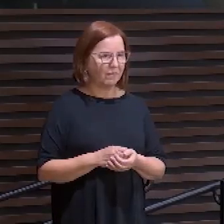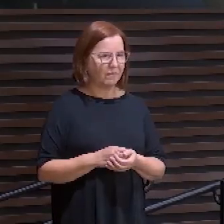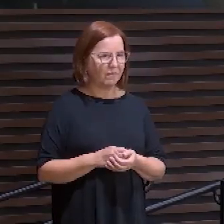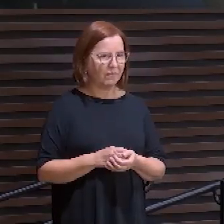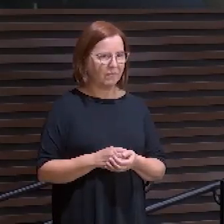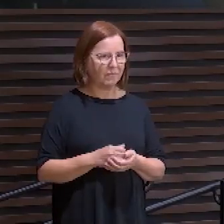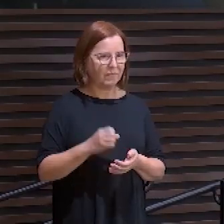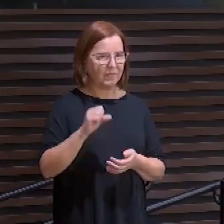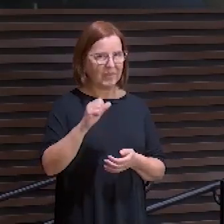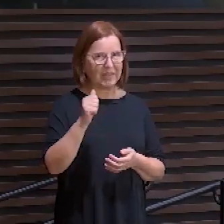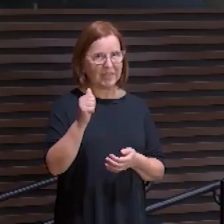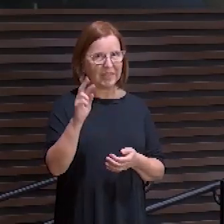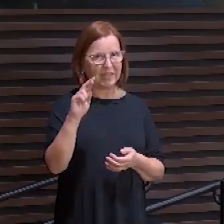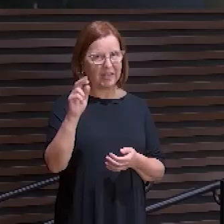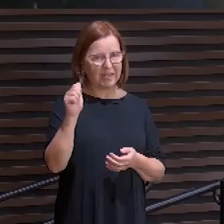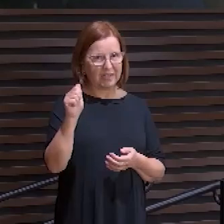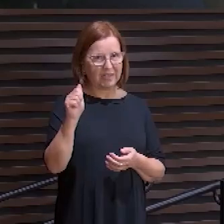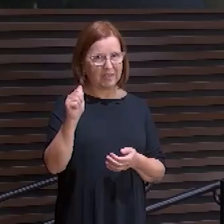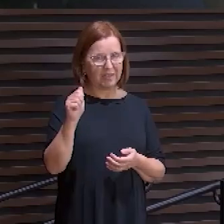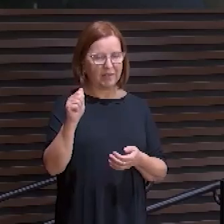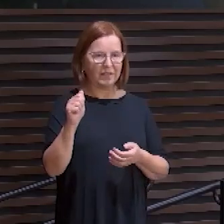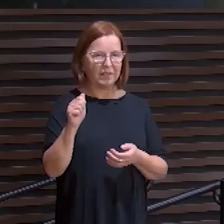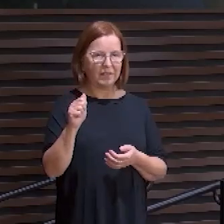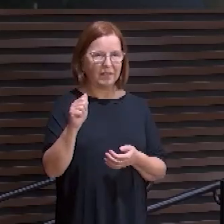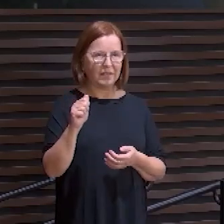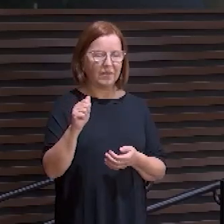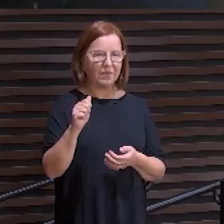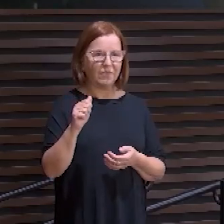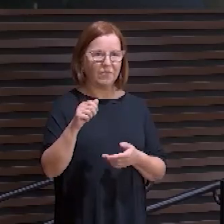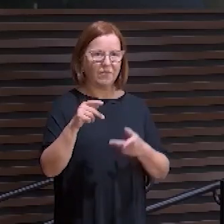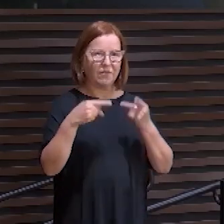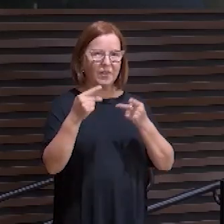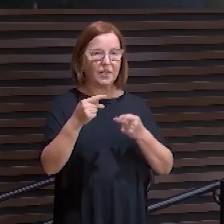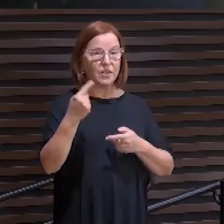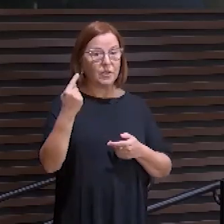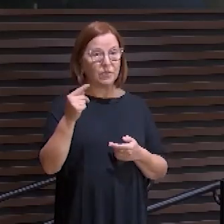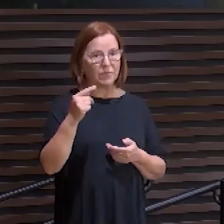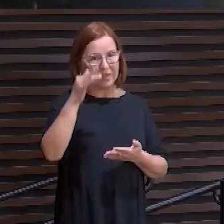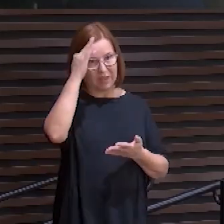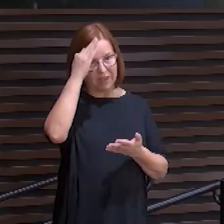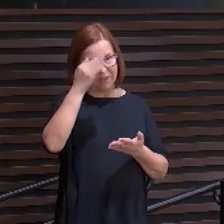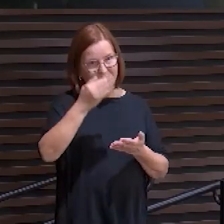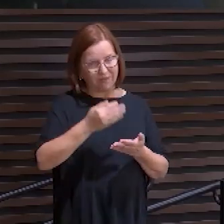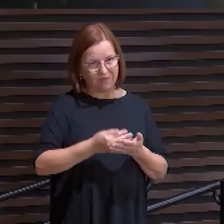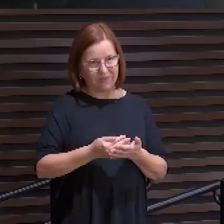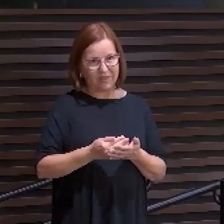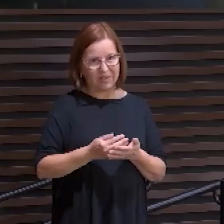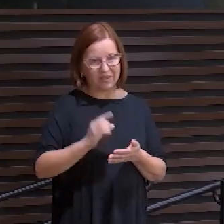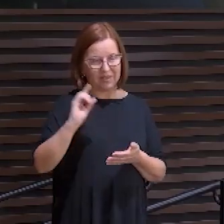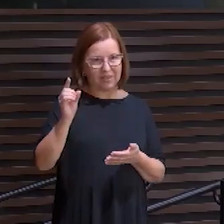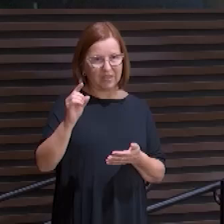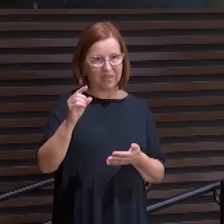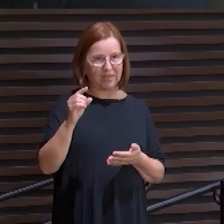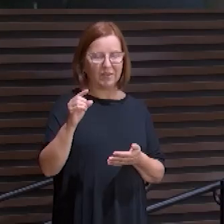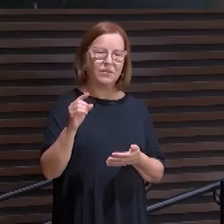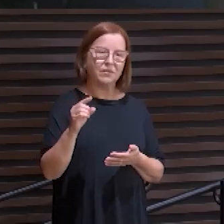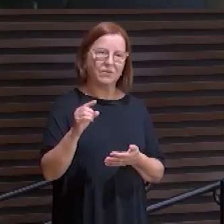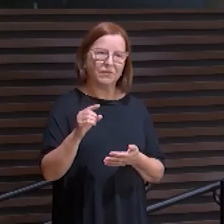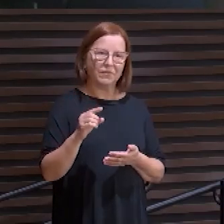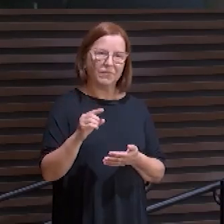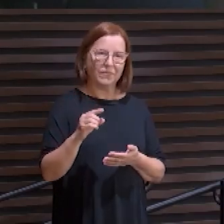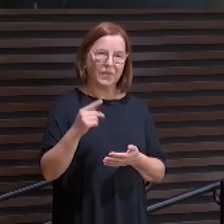Sara, sua contemporânea, dizia que sua devoção espiritual a Deus e a seu esposo e